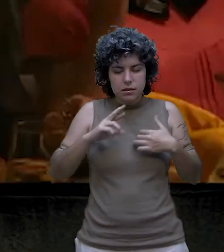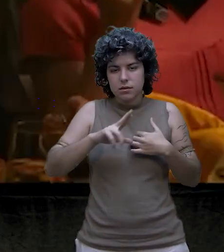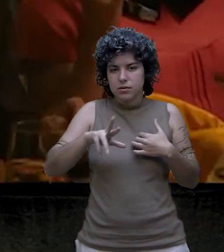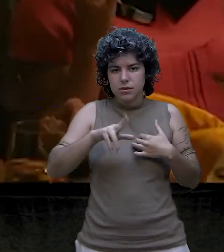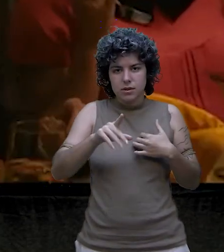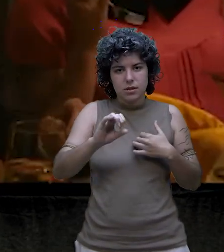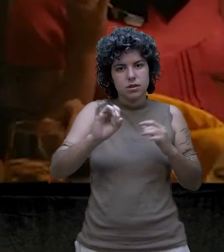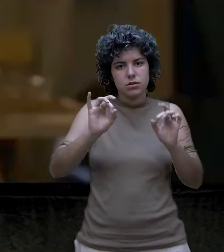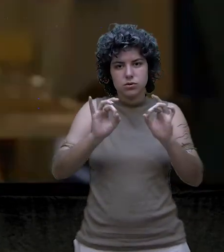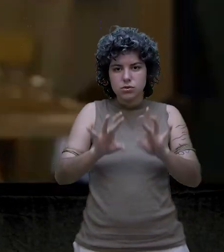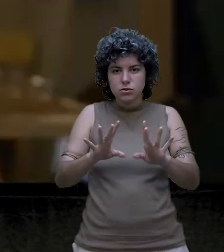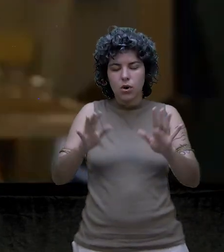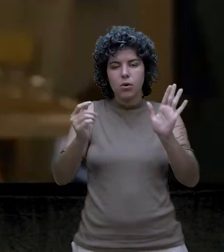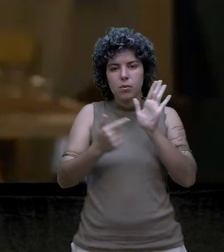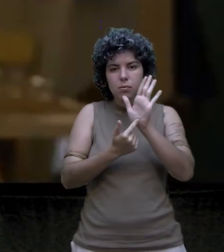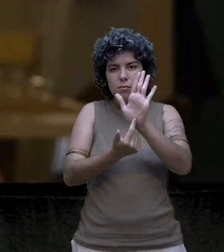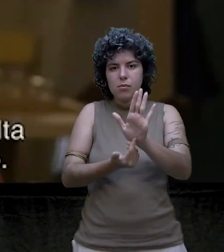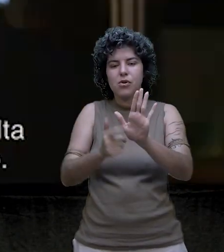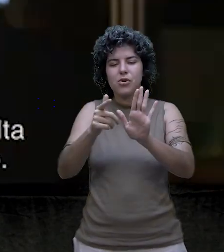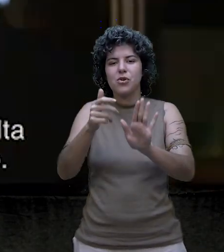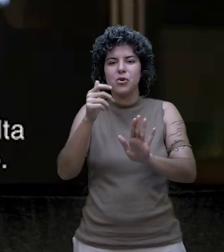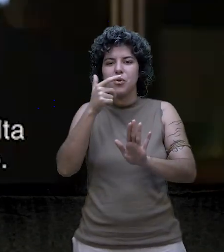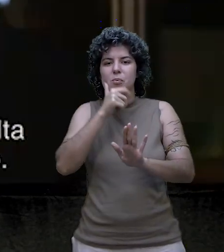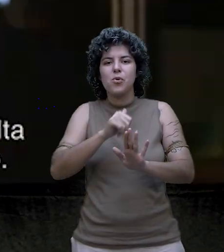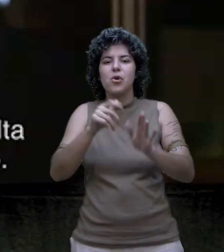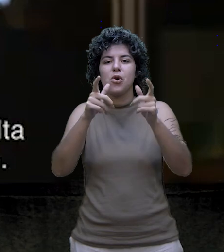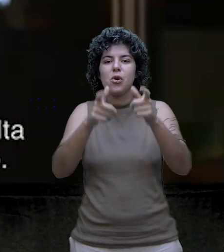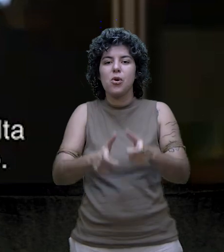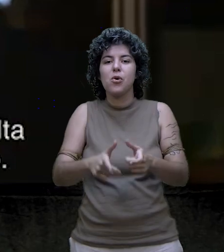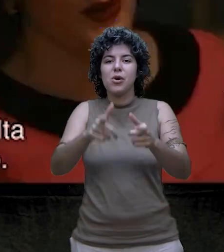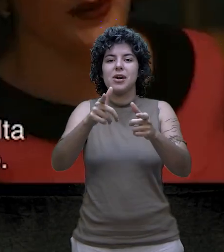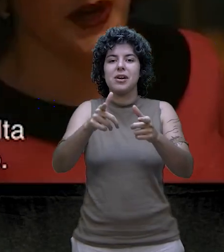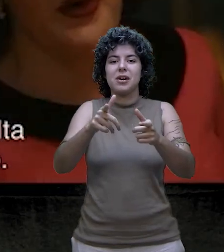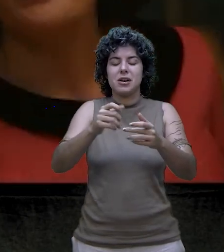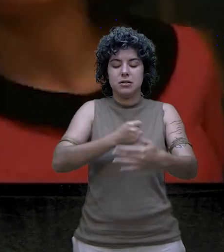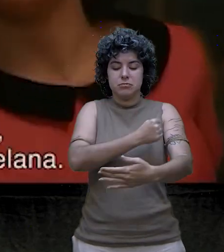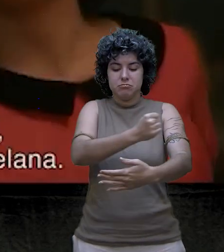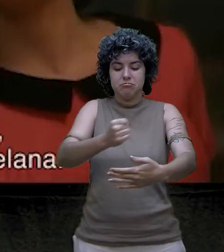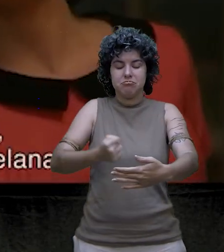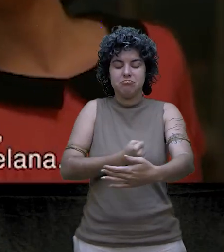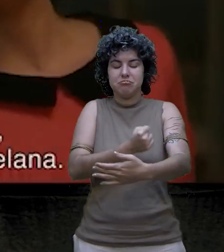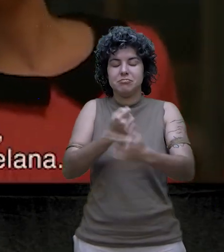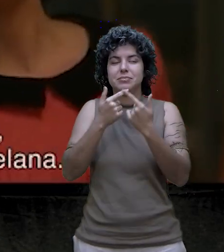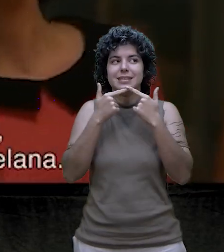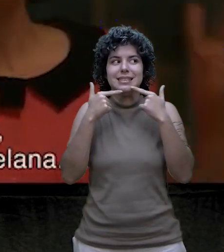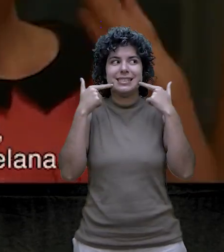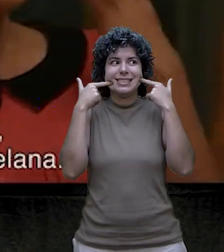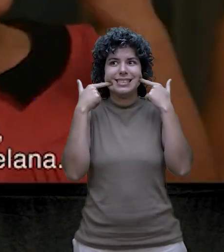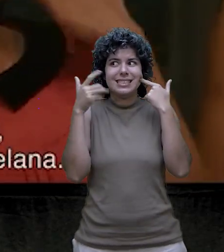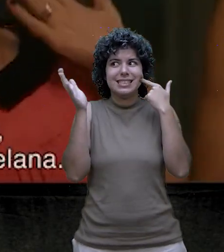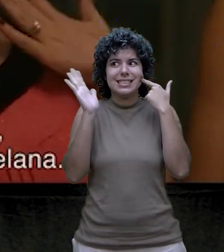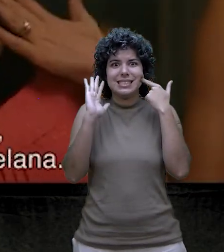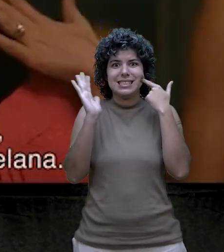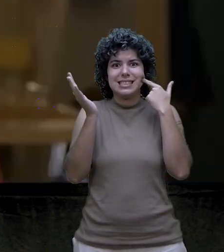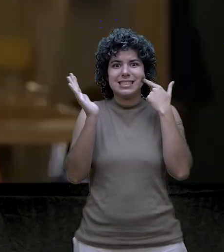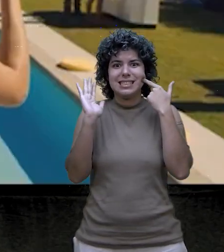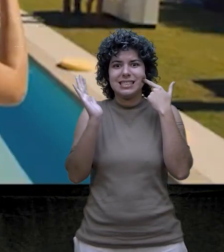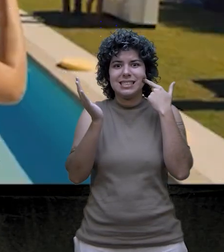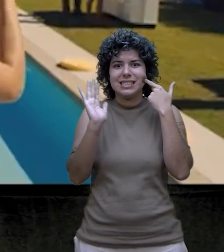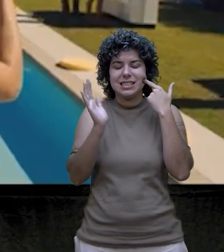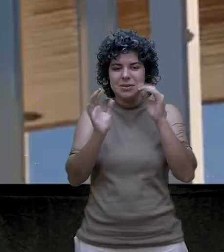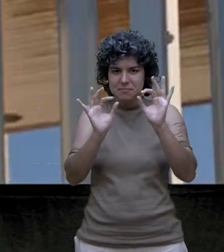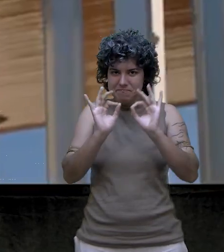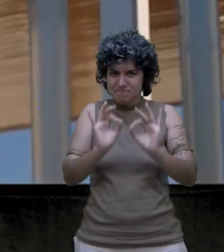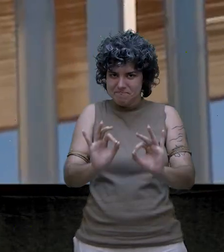lugar de mulher é na cozinha, sorrindo e acenando. Preparem o coração e o ódio, que a dica vem